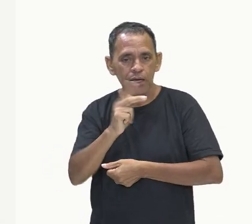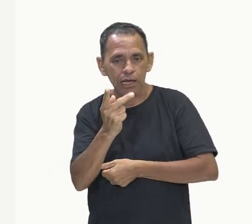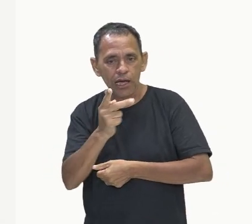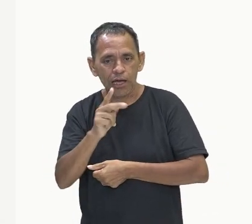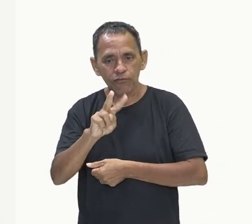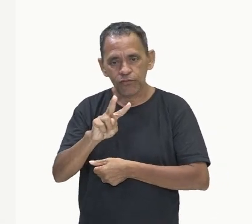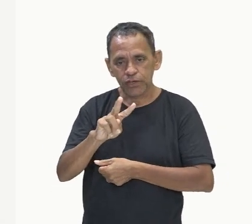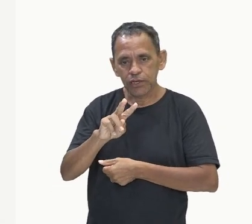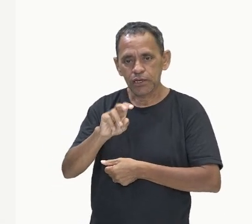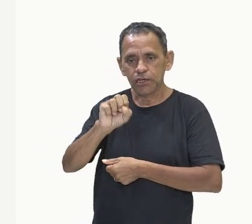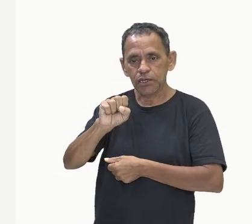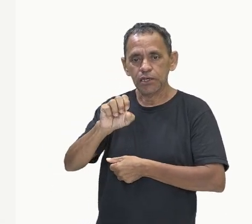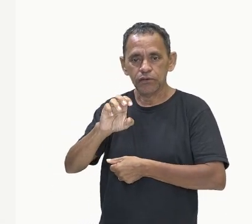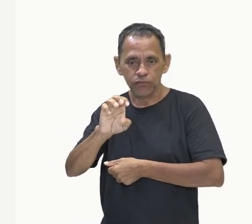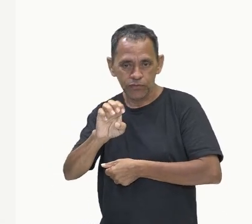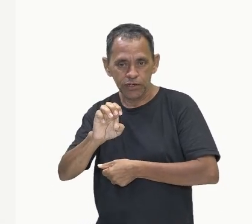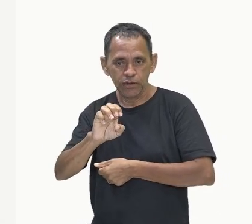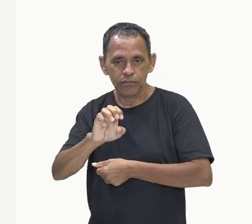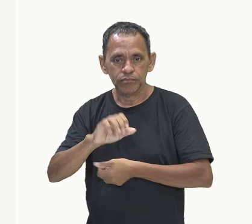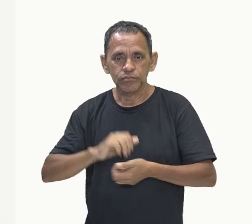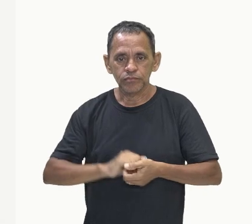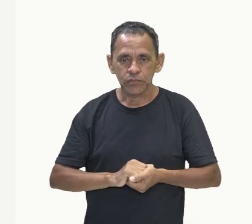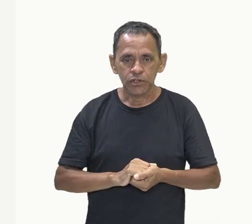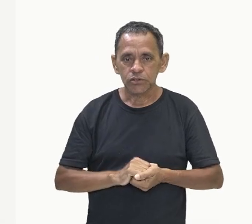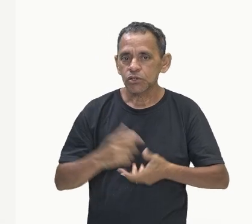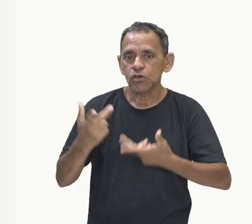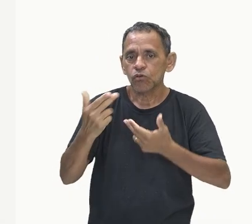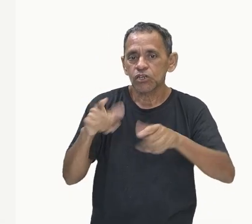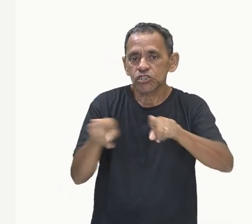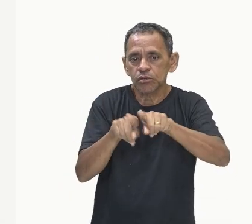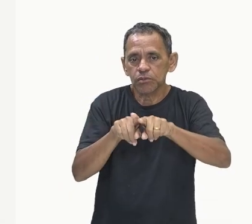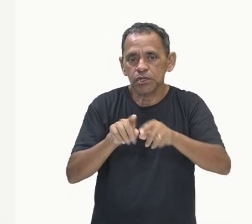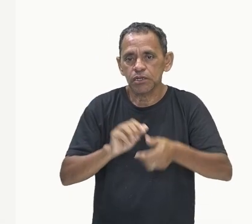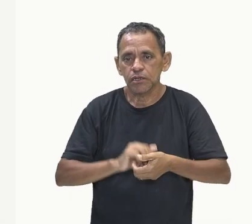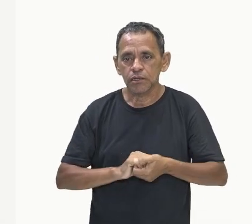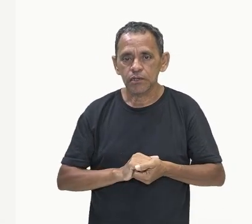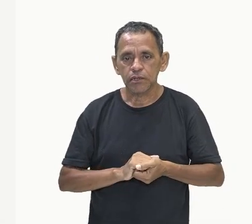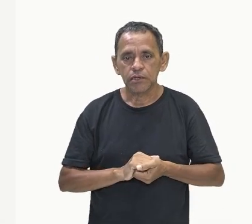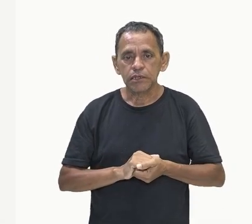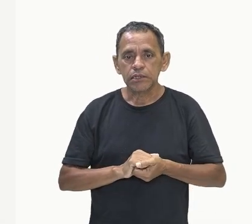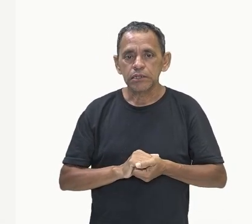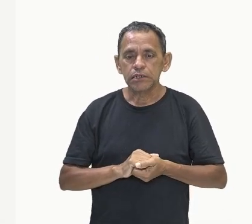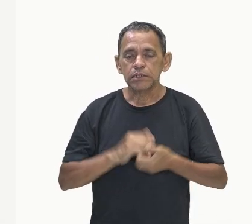é maior que VH. Tá? Então,